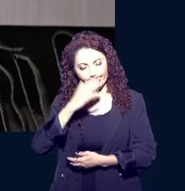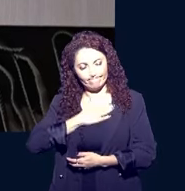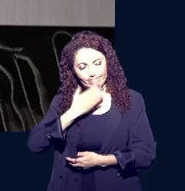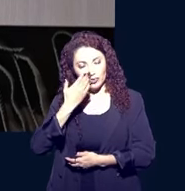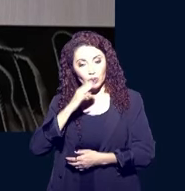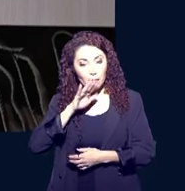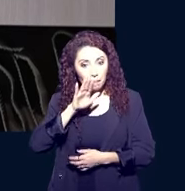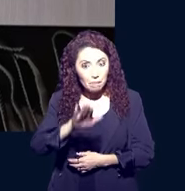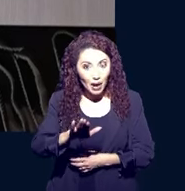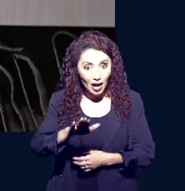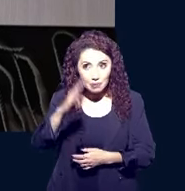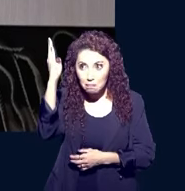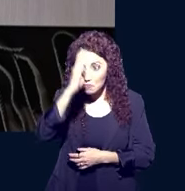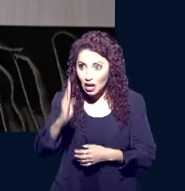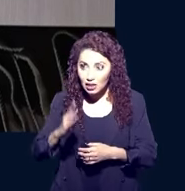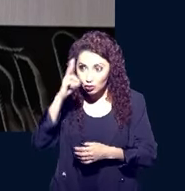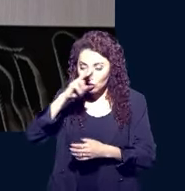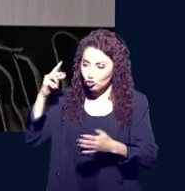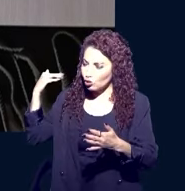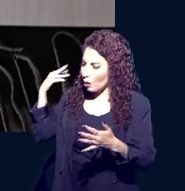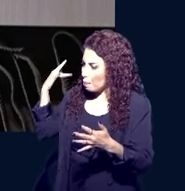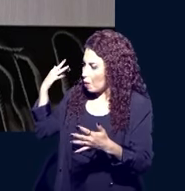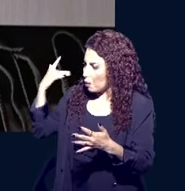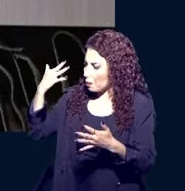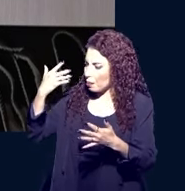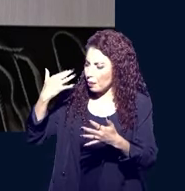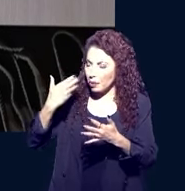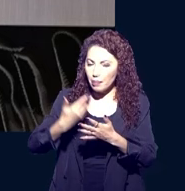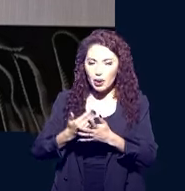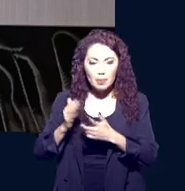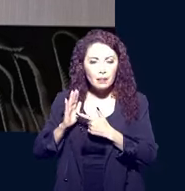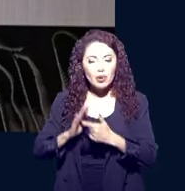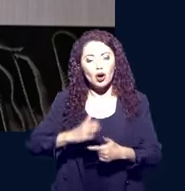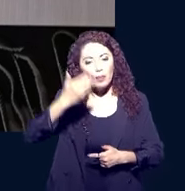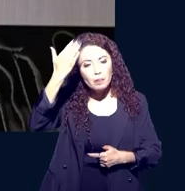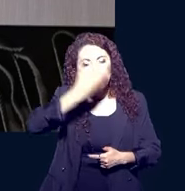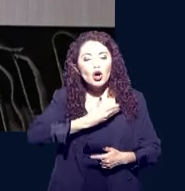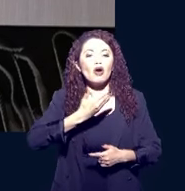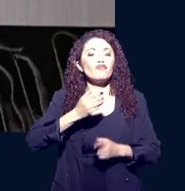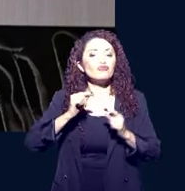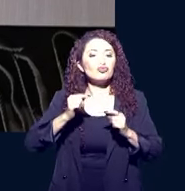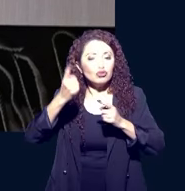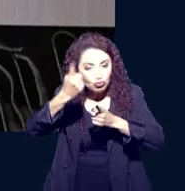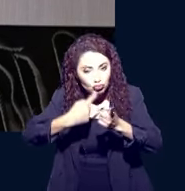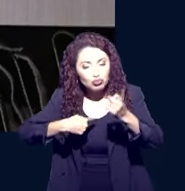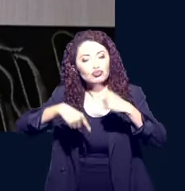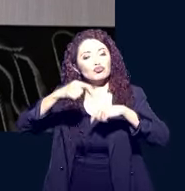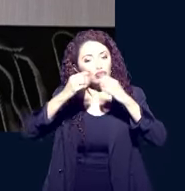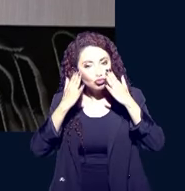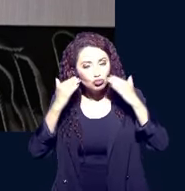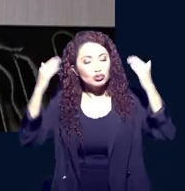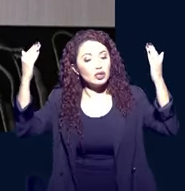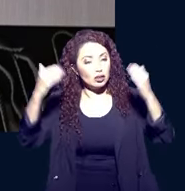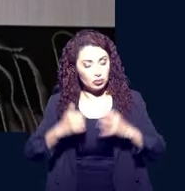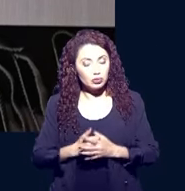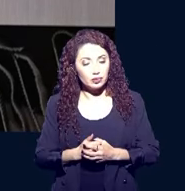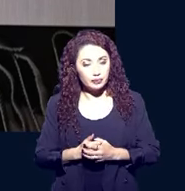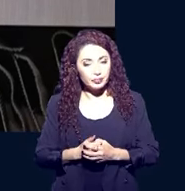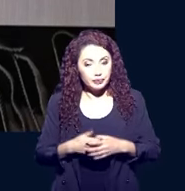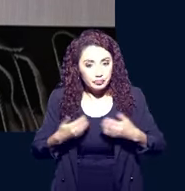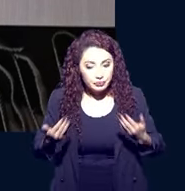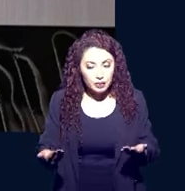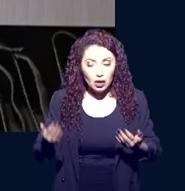o filme da história brasileira é o filme de uma história de sucesso e como a história